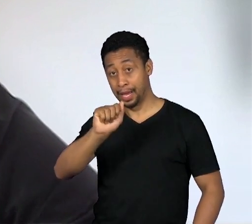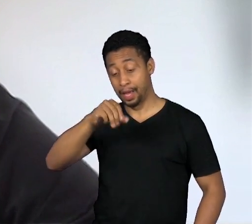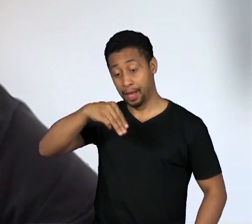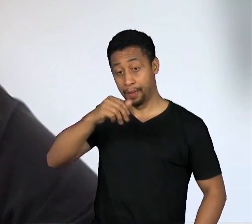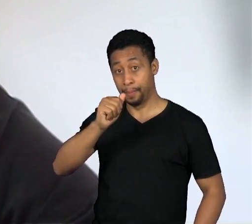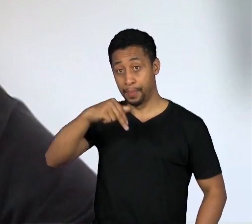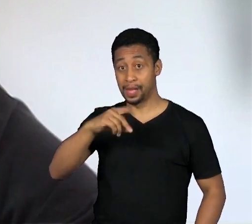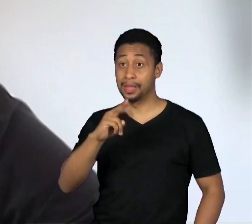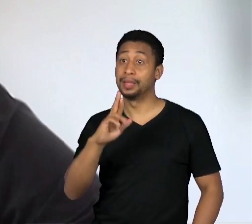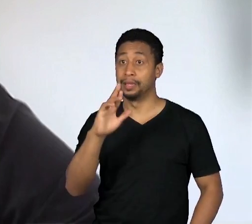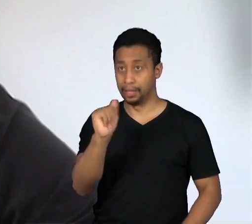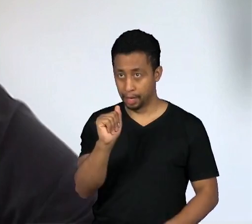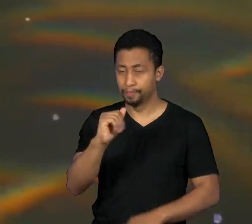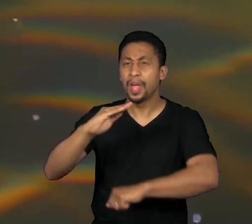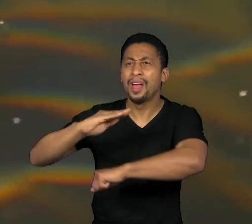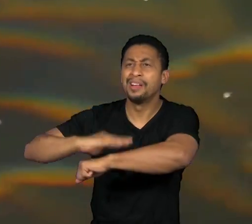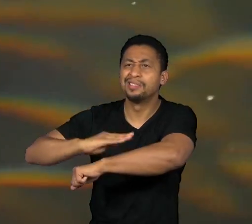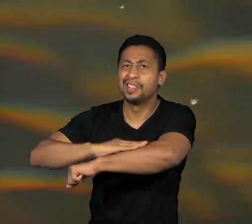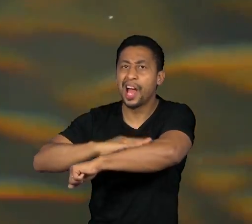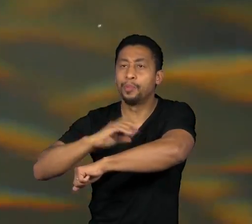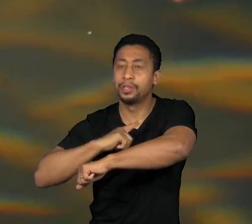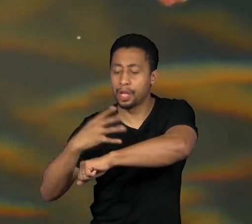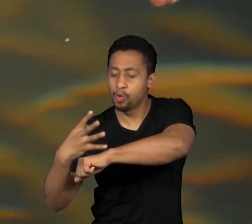aqui no Brasil, tem 5 espécies só.